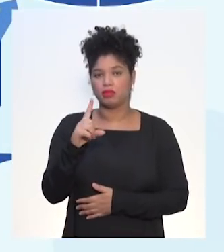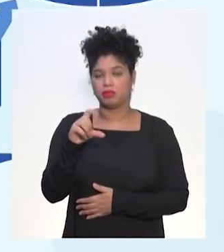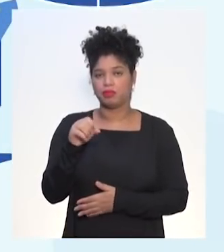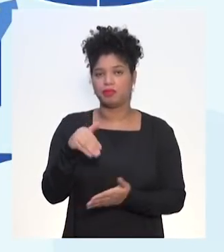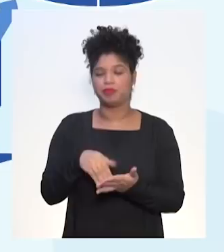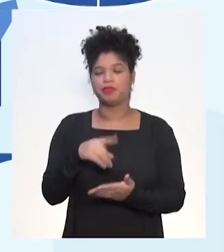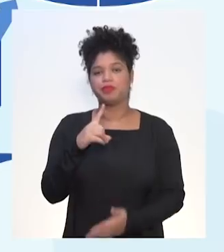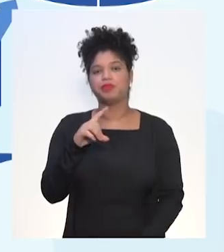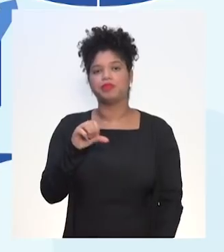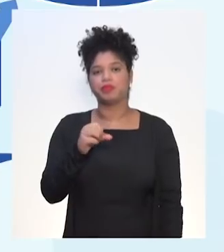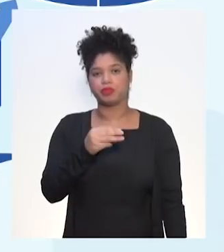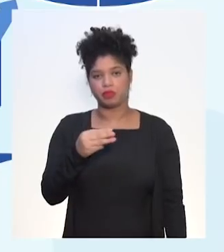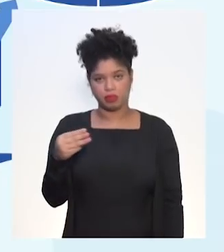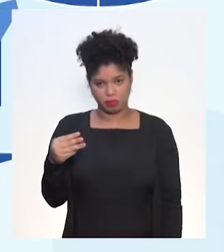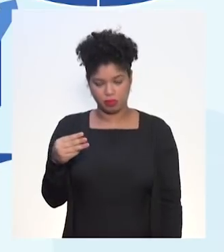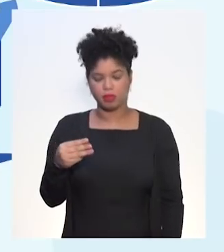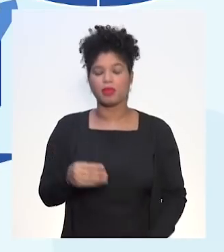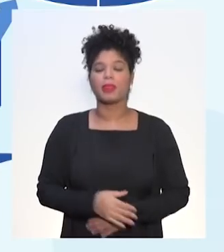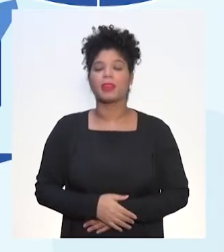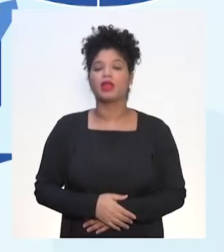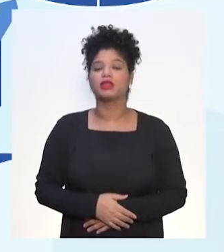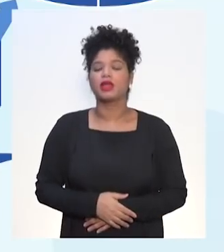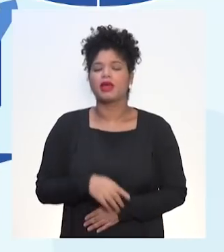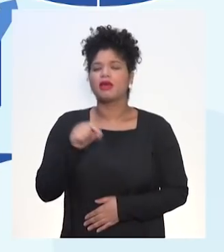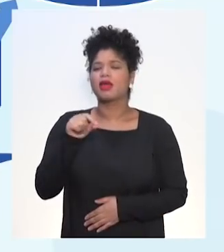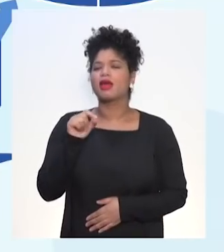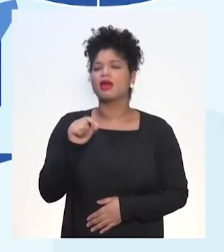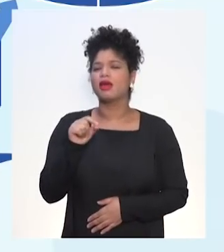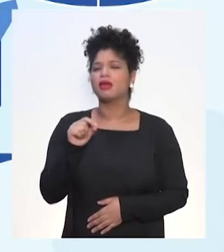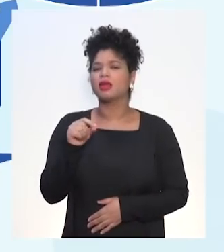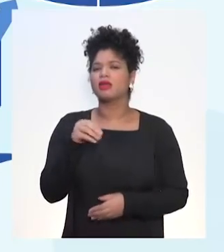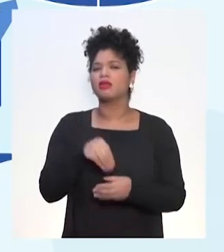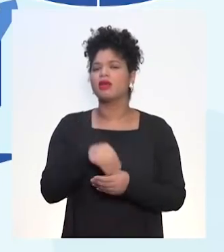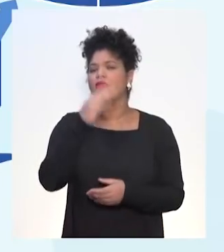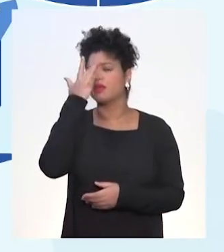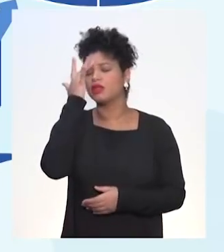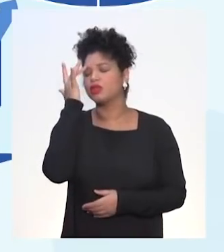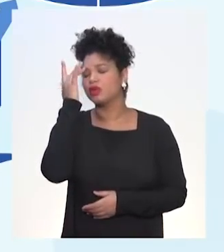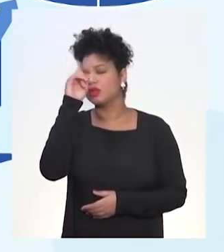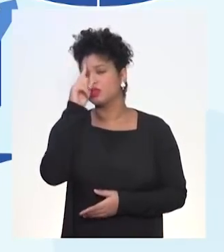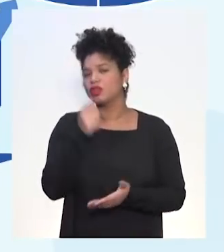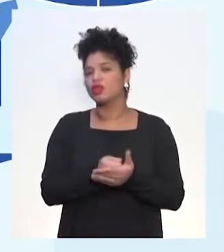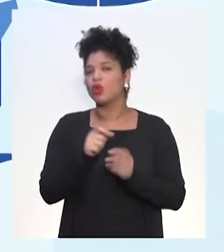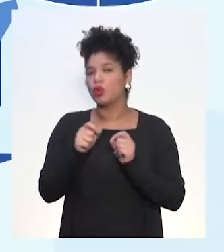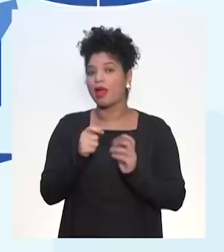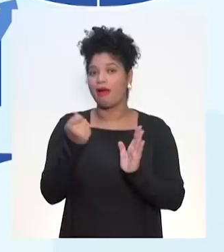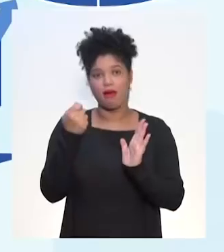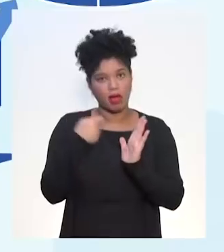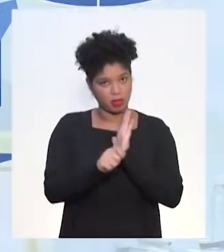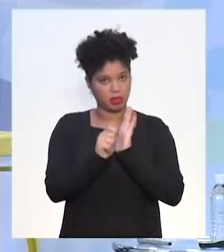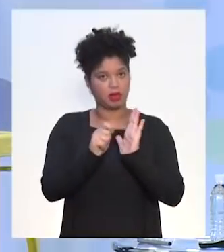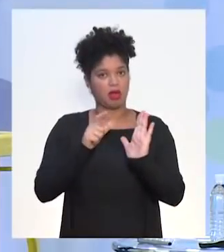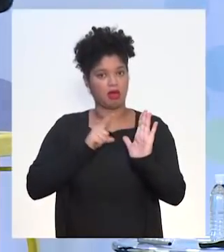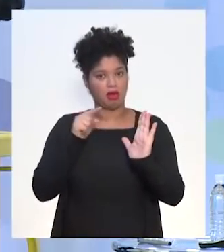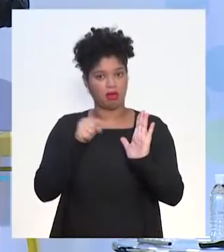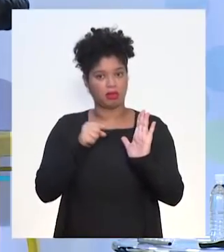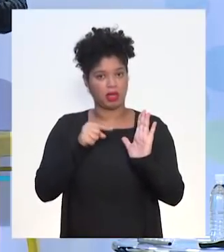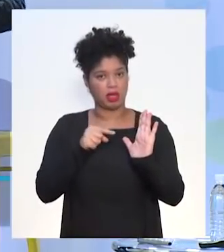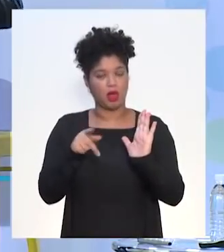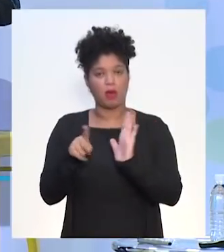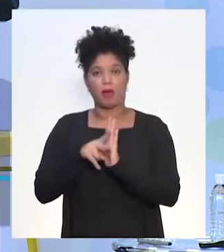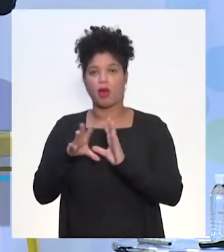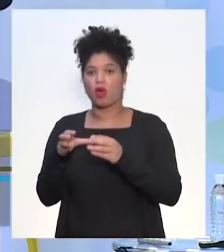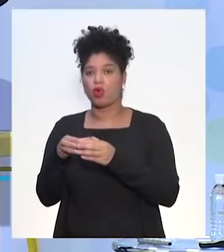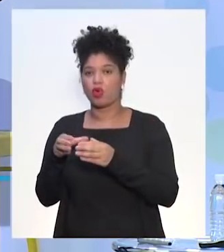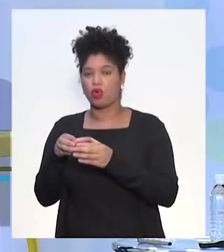1933. Os representantes dessa república não só assinaram o Tratado de Versalhes, que na alma alemã é